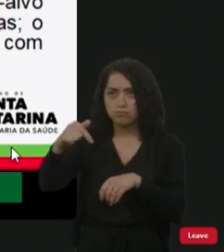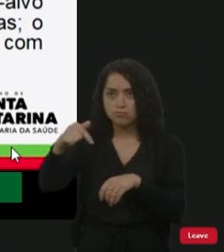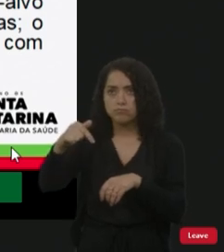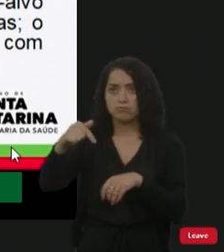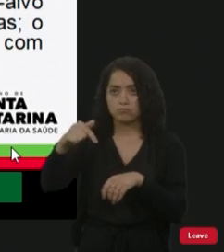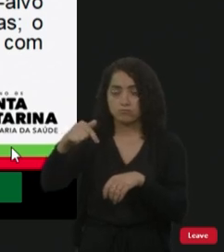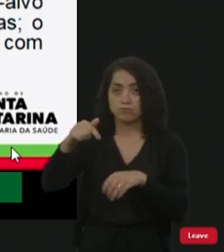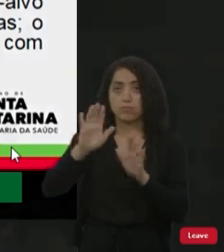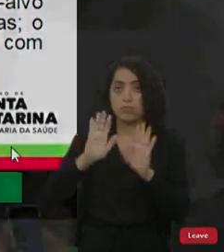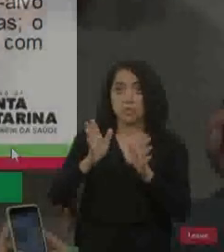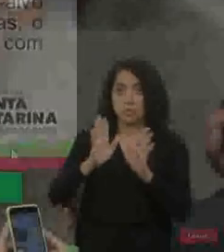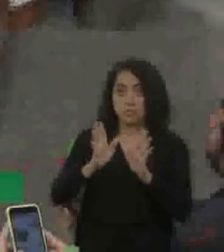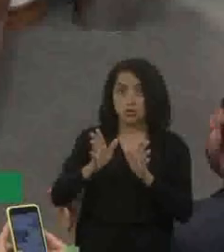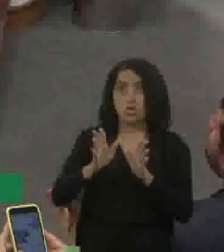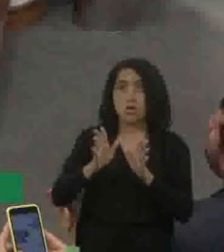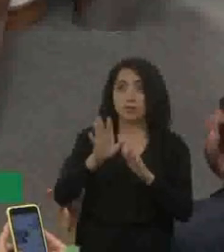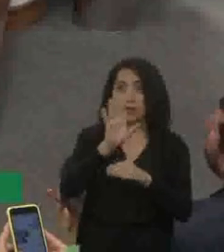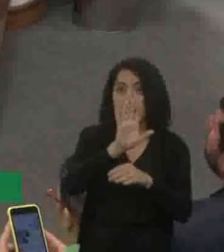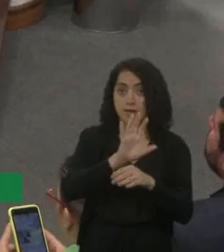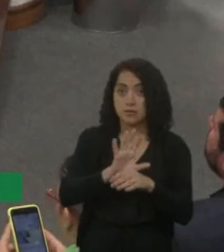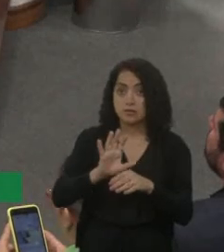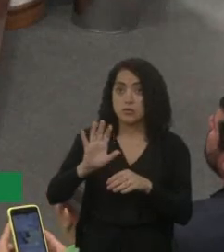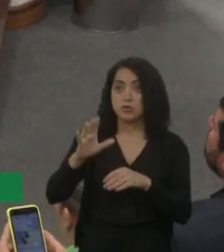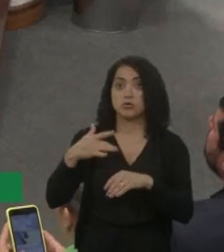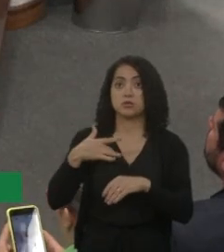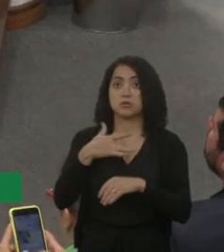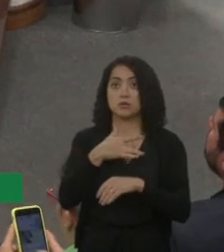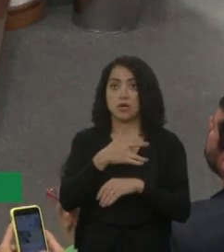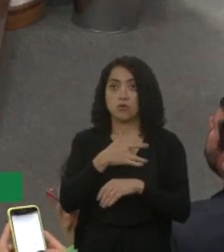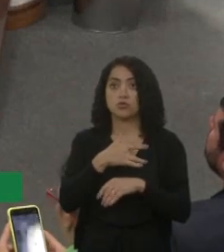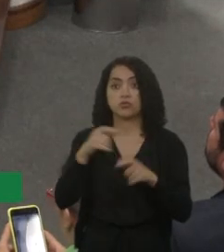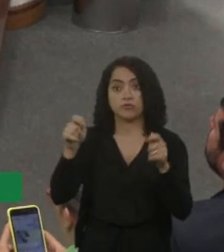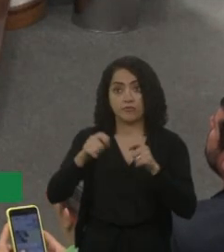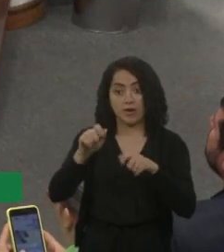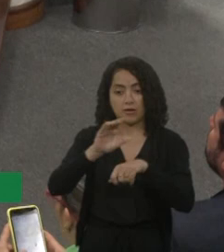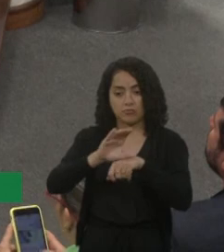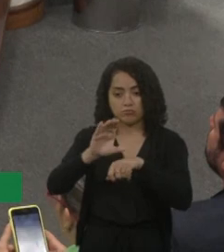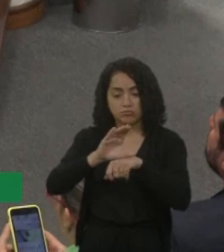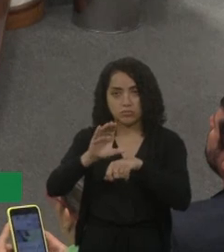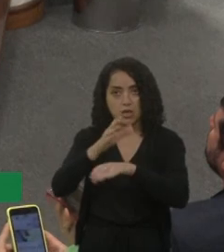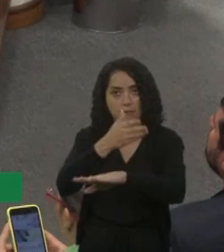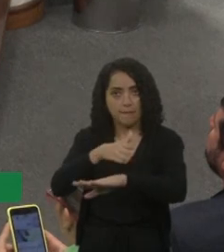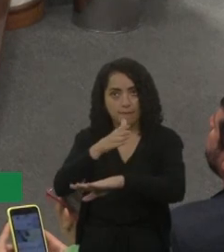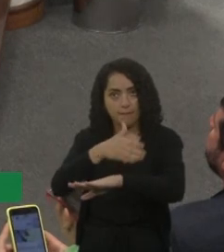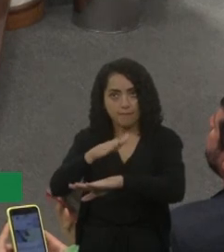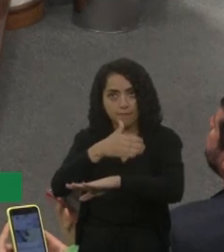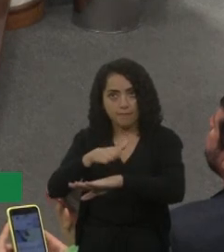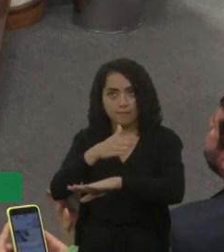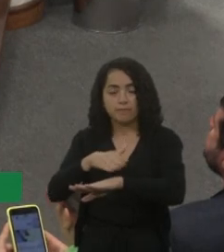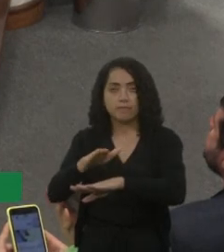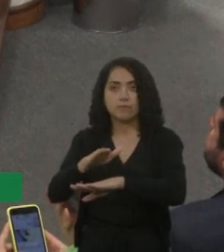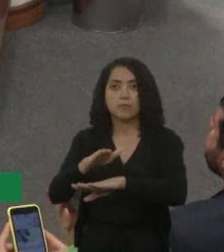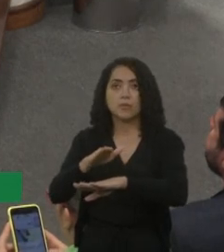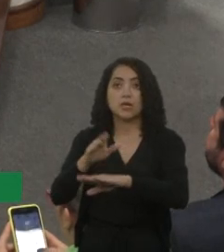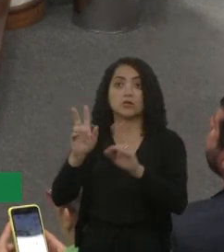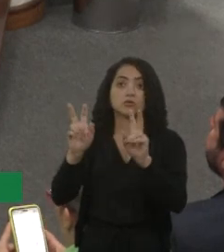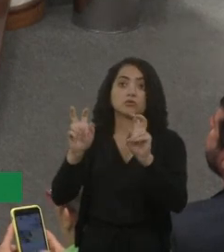isso já está acontecendo nas regiões de saúde, e a gente vai capacitar os agentes comunitários de saúde sobre esse